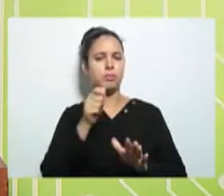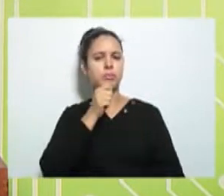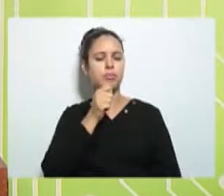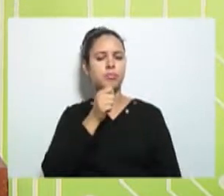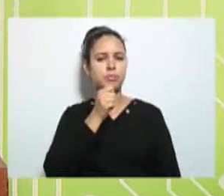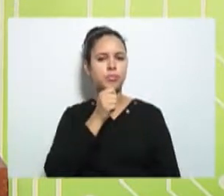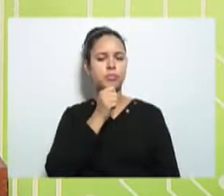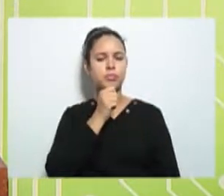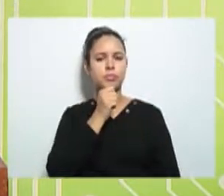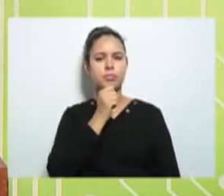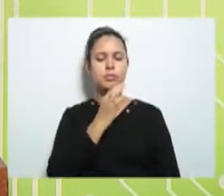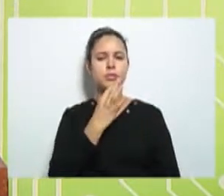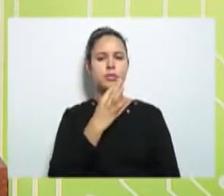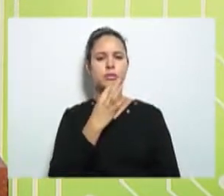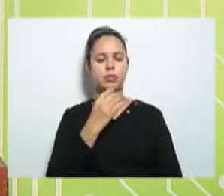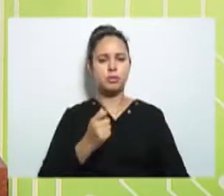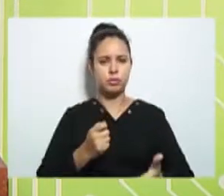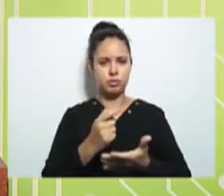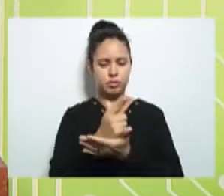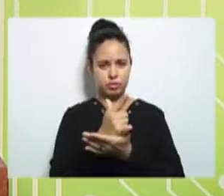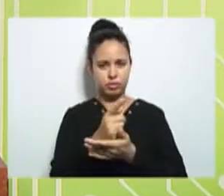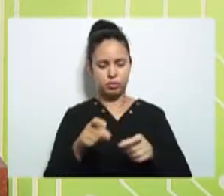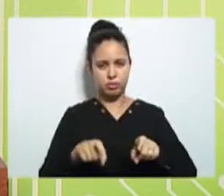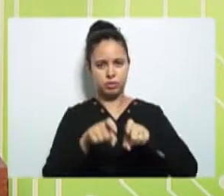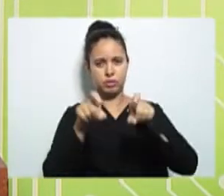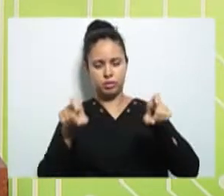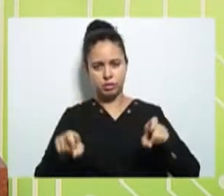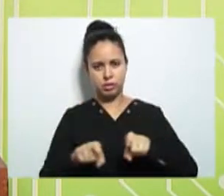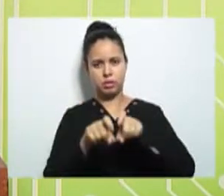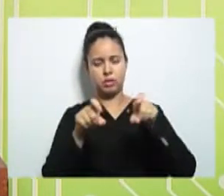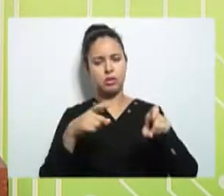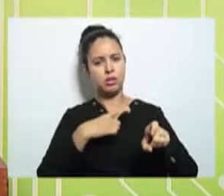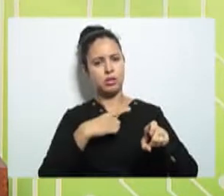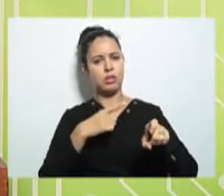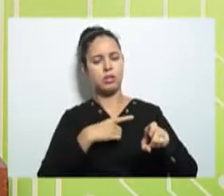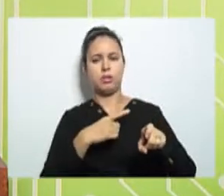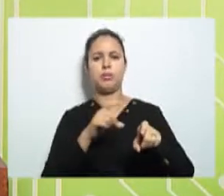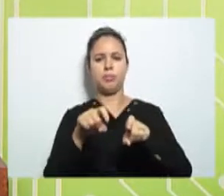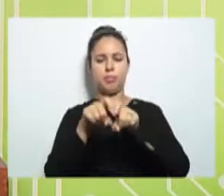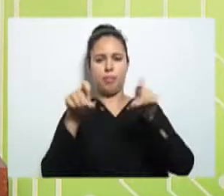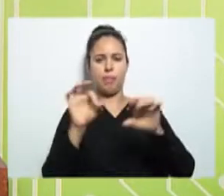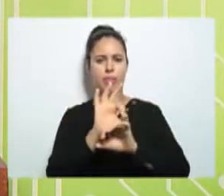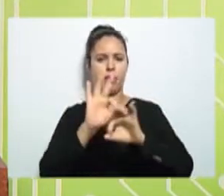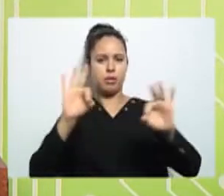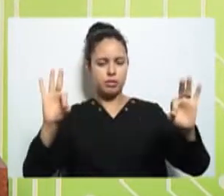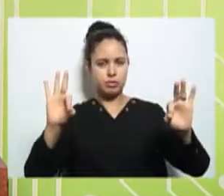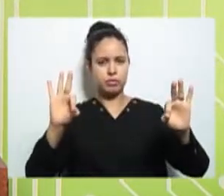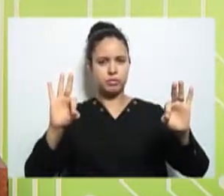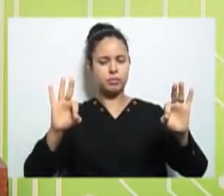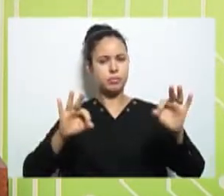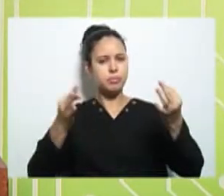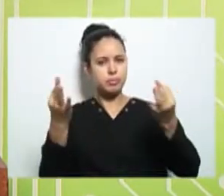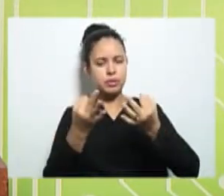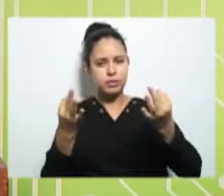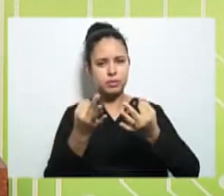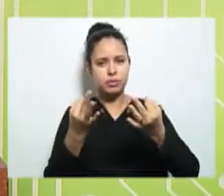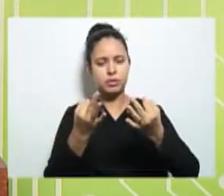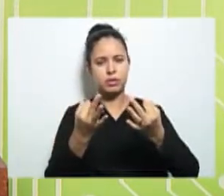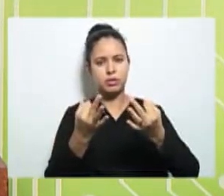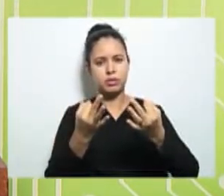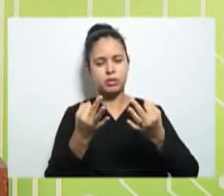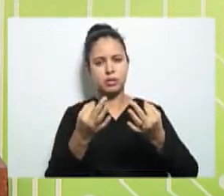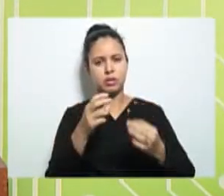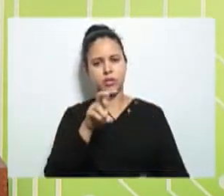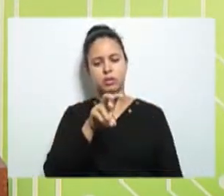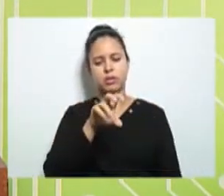comprar um computador, aí o vendedor chega para você e diz assim, eu tenho um computador ótimo, perfeito, esse aqui é 500 GB,